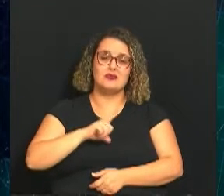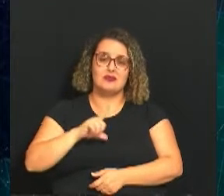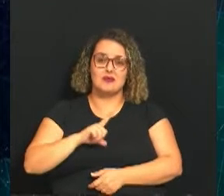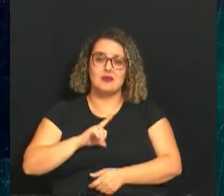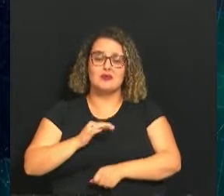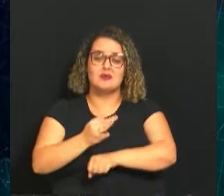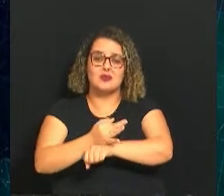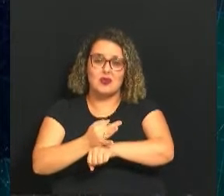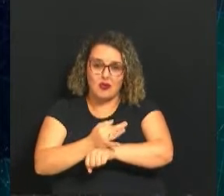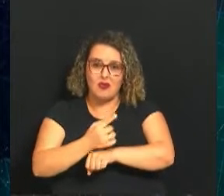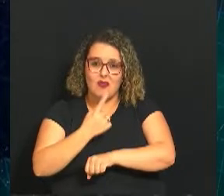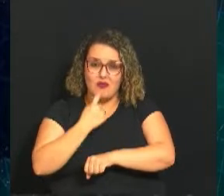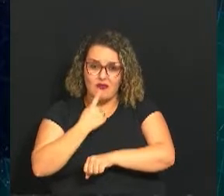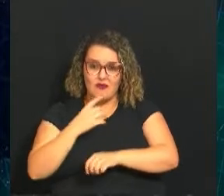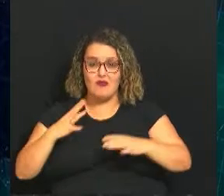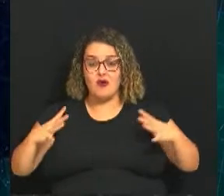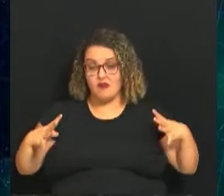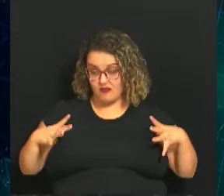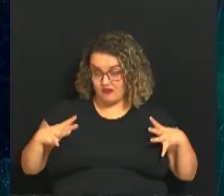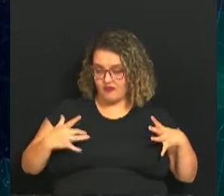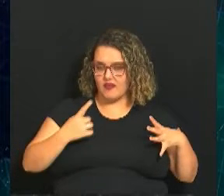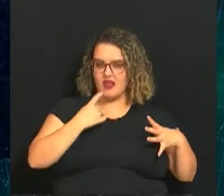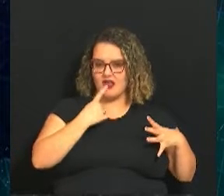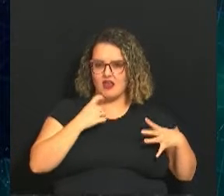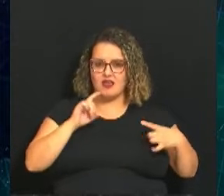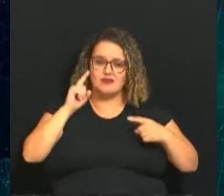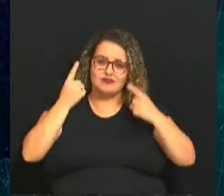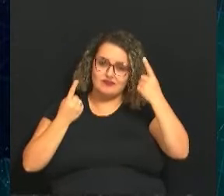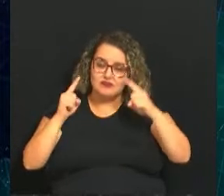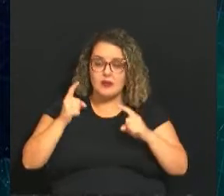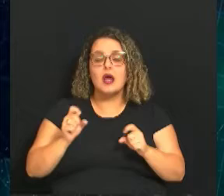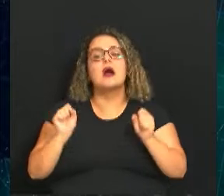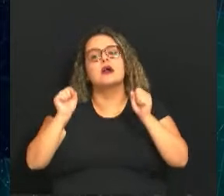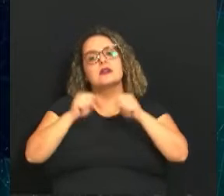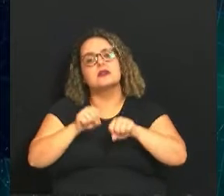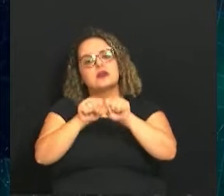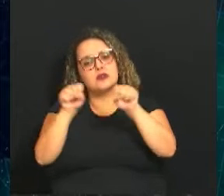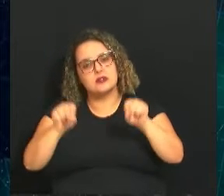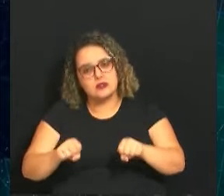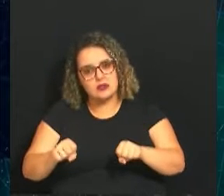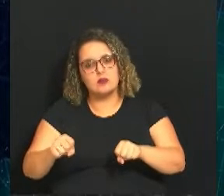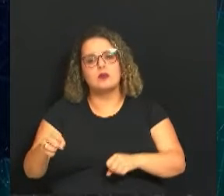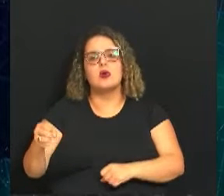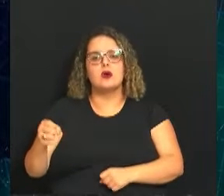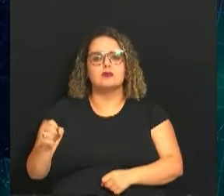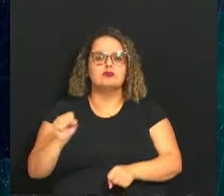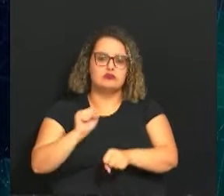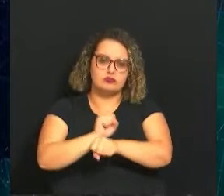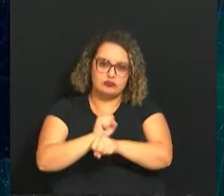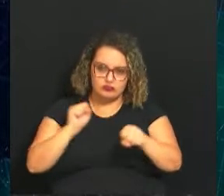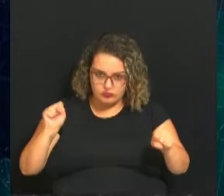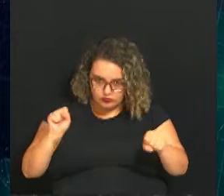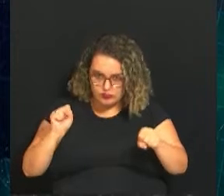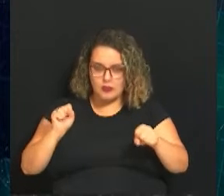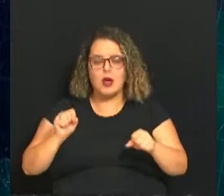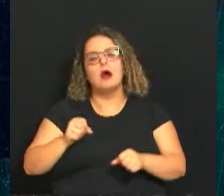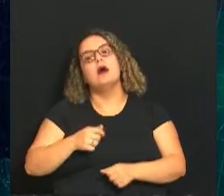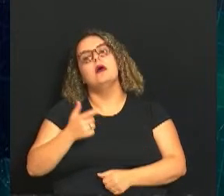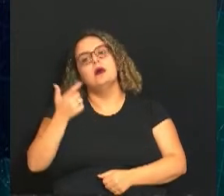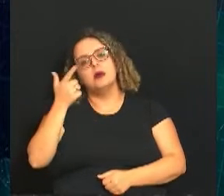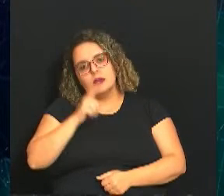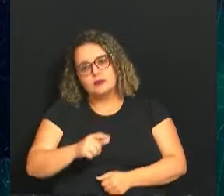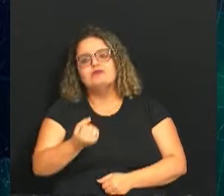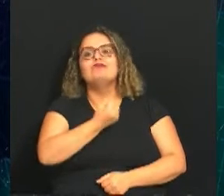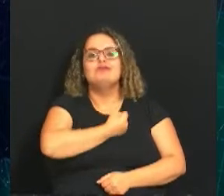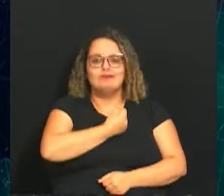de carnaval, com certeza, assim que o sistema estiver atualizado, a gente vai ter aí um boom desses números, não apenas esses